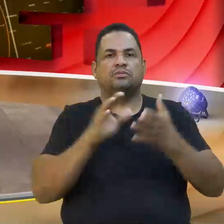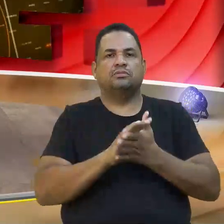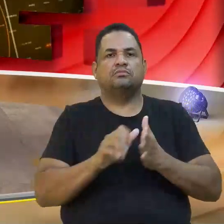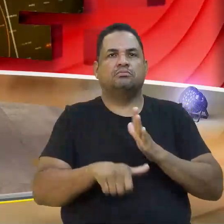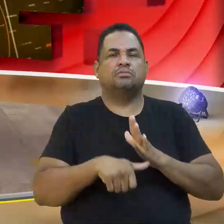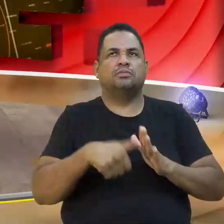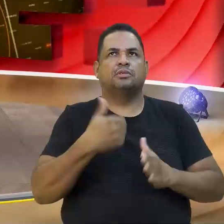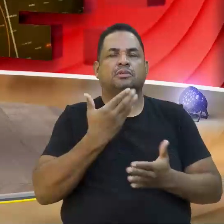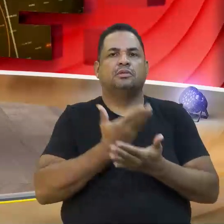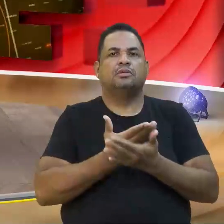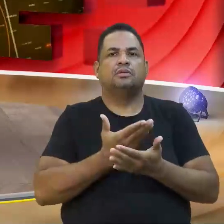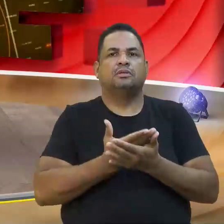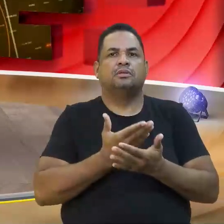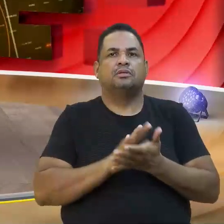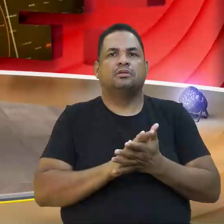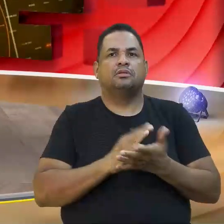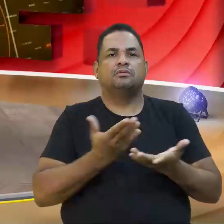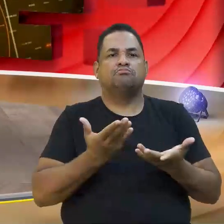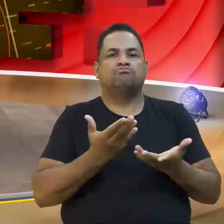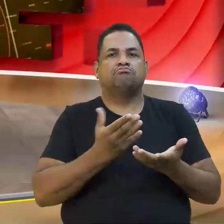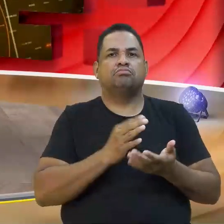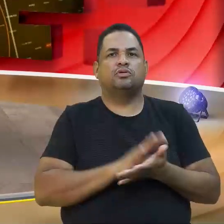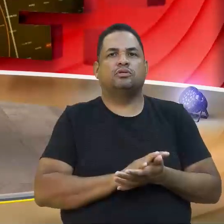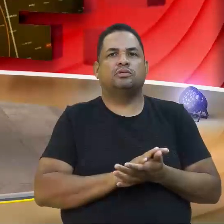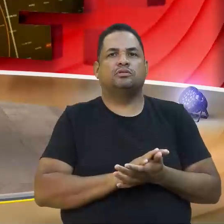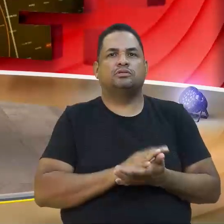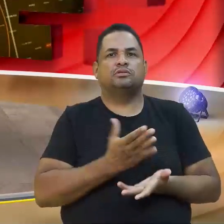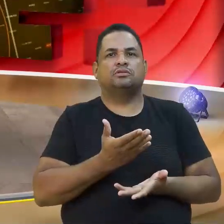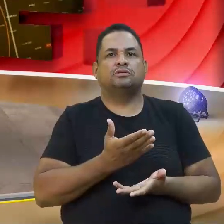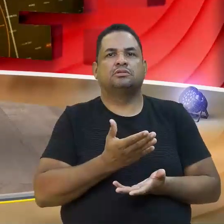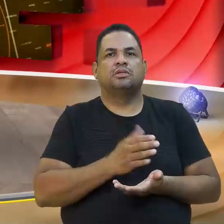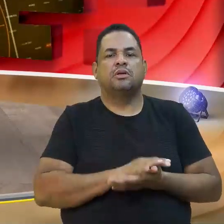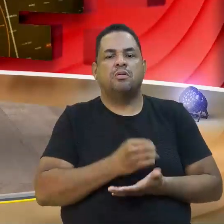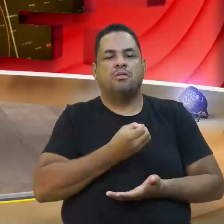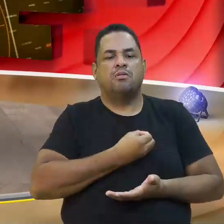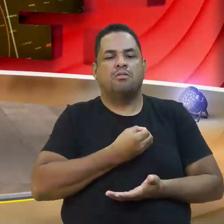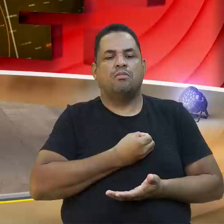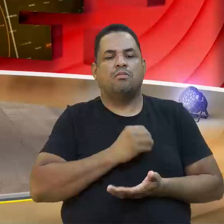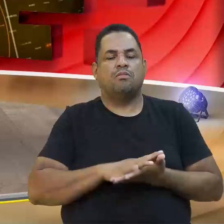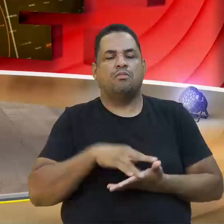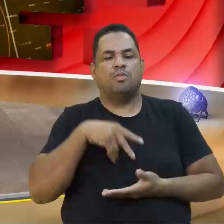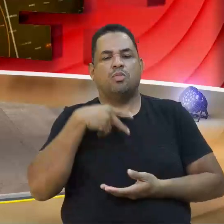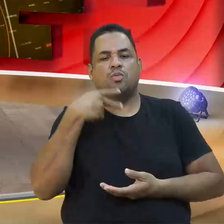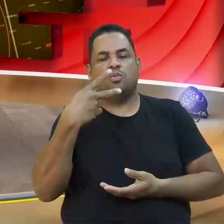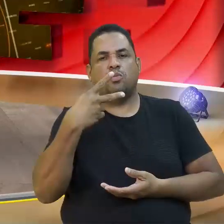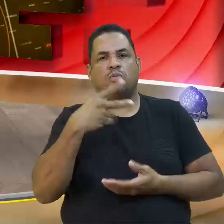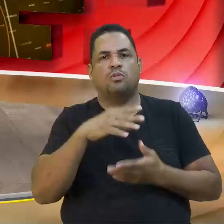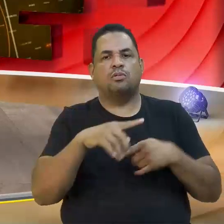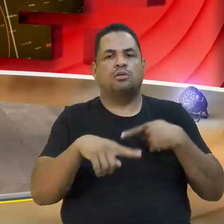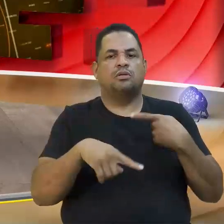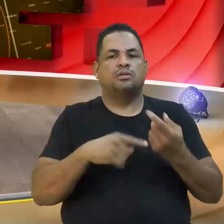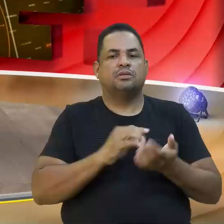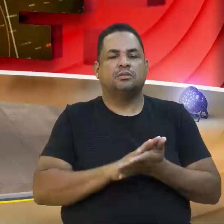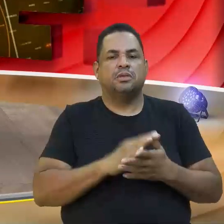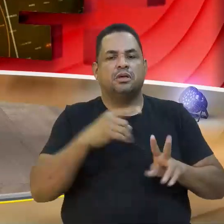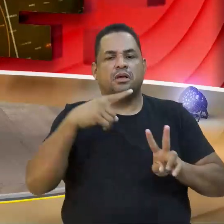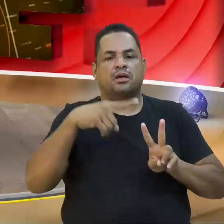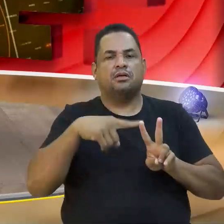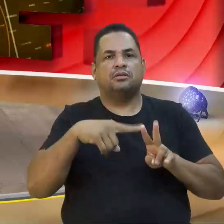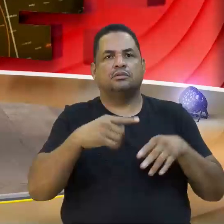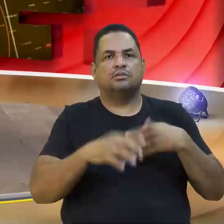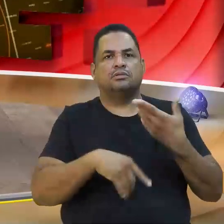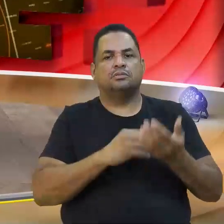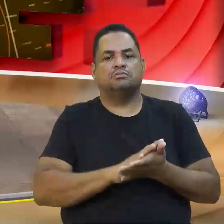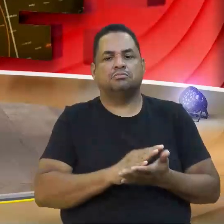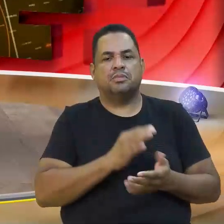reviu Potenciação e radiciação. Na segunda aula, Equação do primeiro grau e equação do segundo